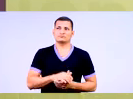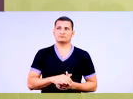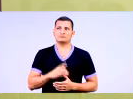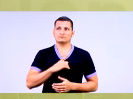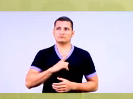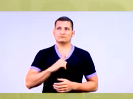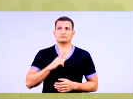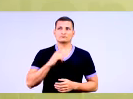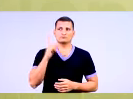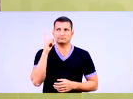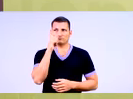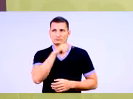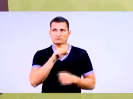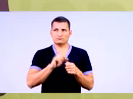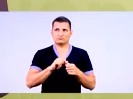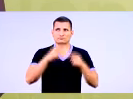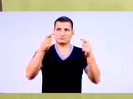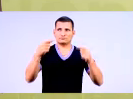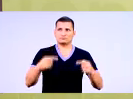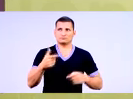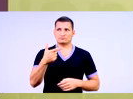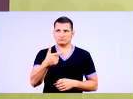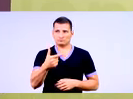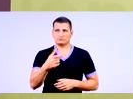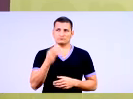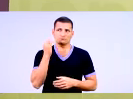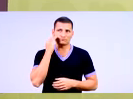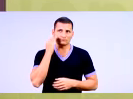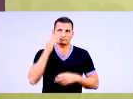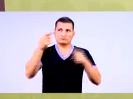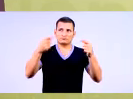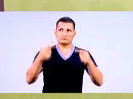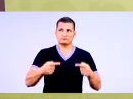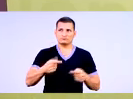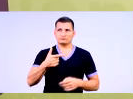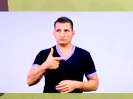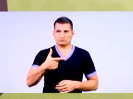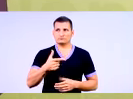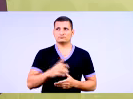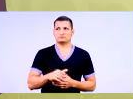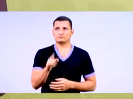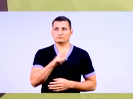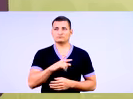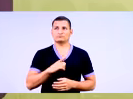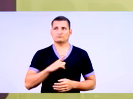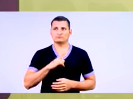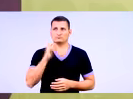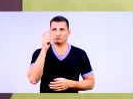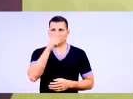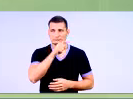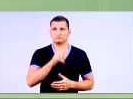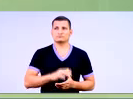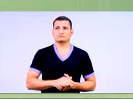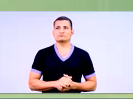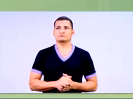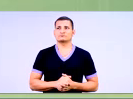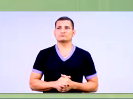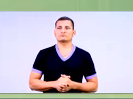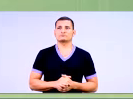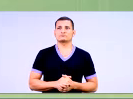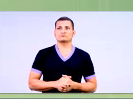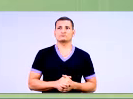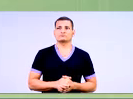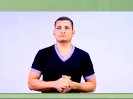muita dificuldade em fazer a questão 2. Vamos à questão 2, que vocês estão comentando que tiveram dificuldade. Bom,